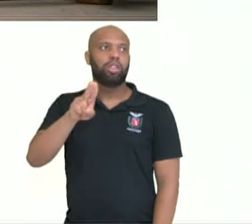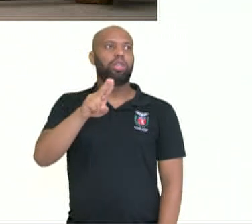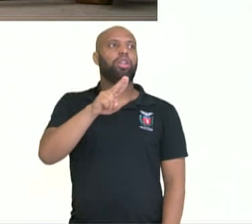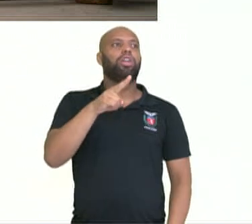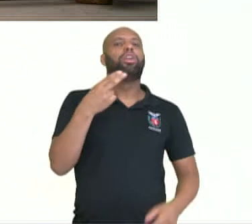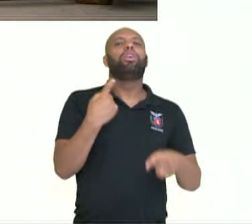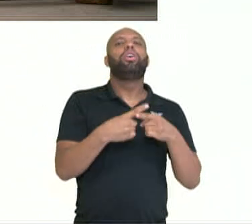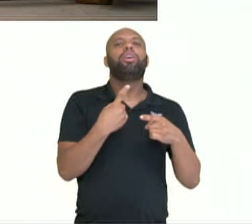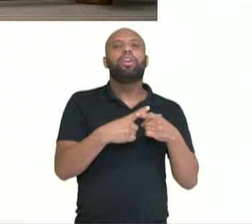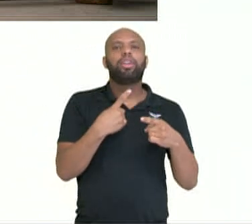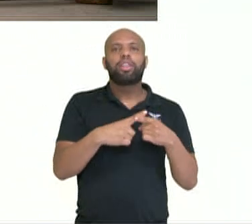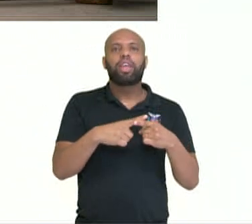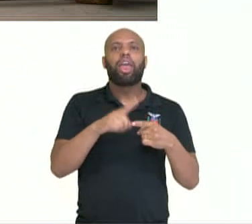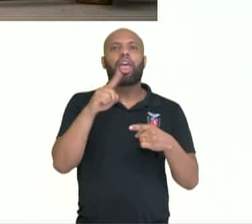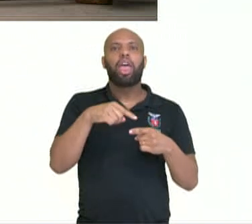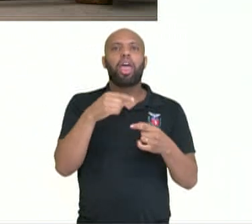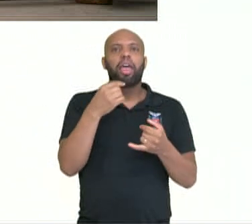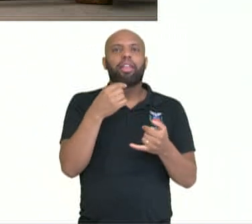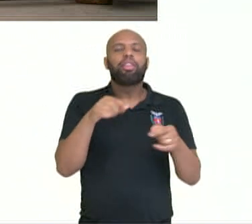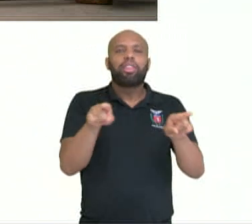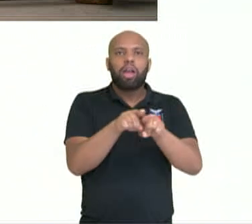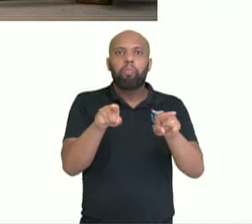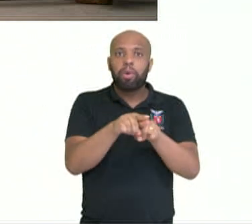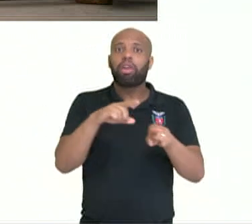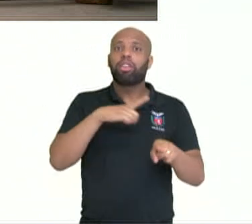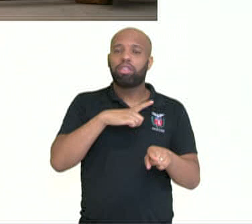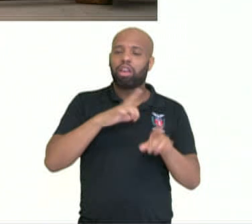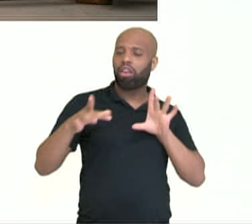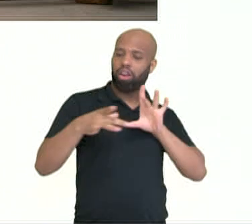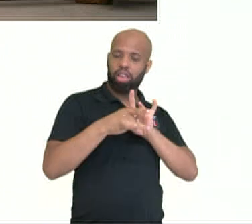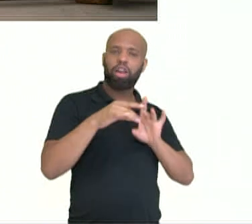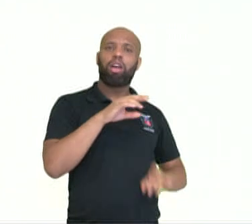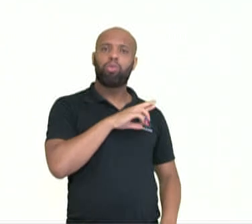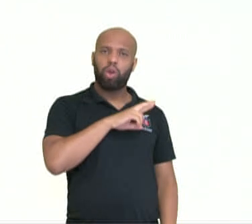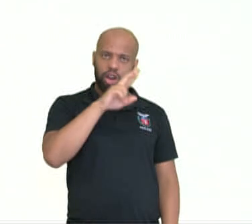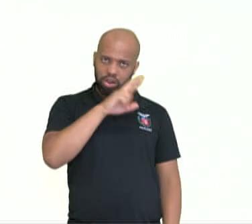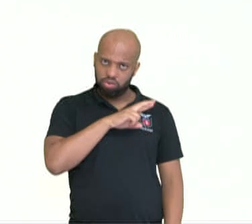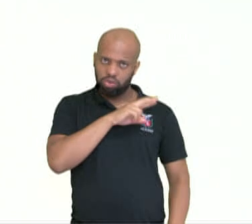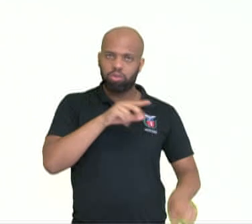primordialmente como, né, rituais, né, religiosos.